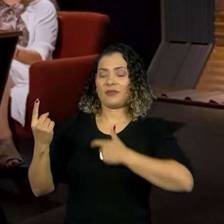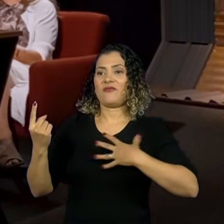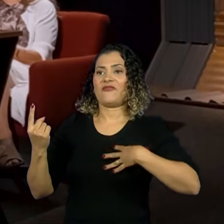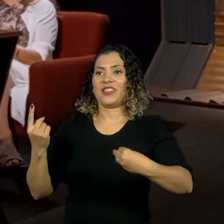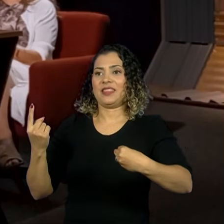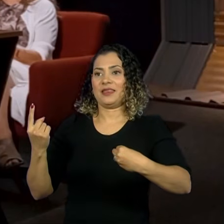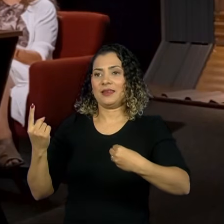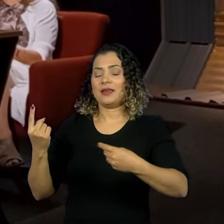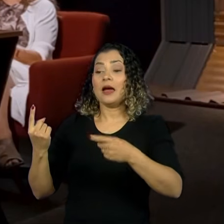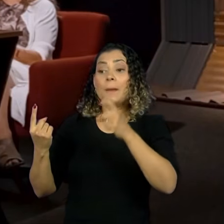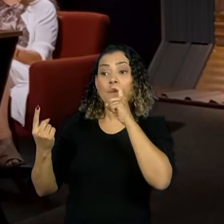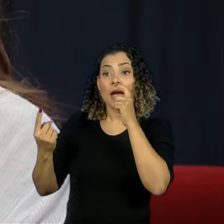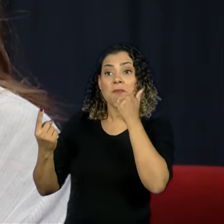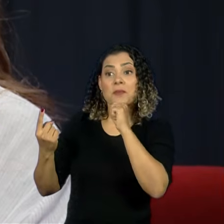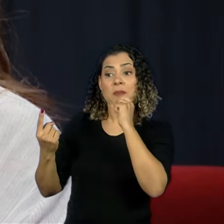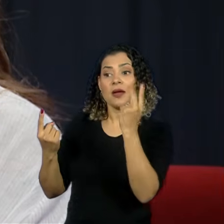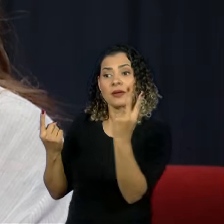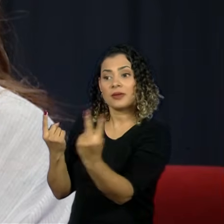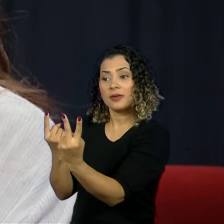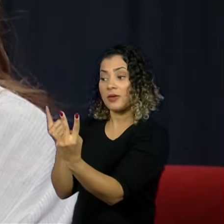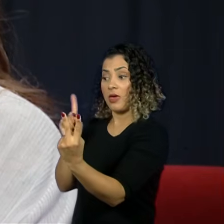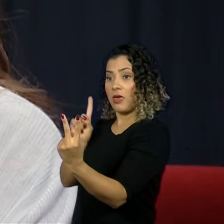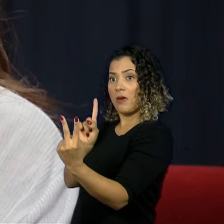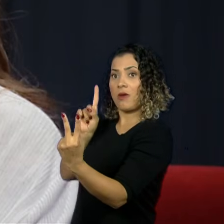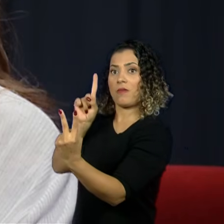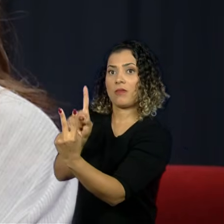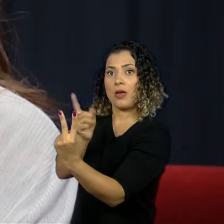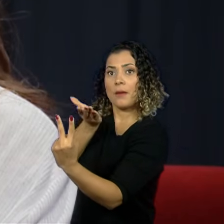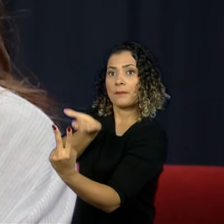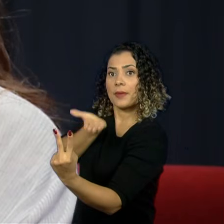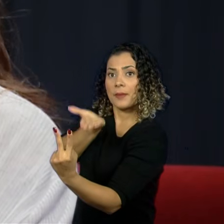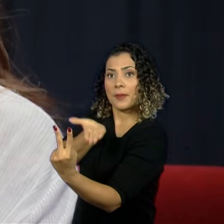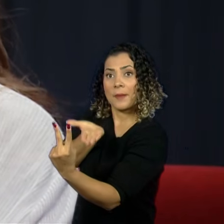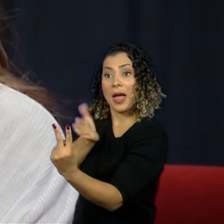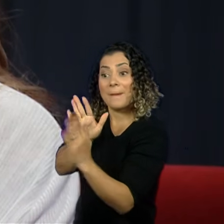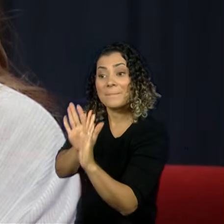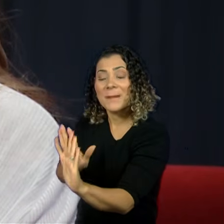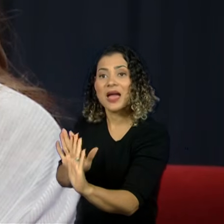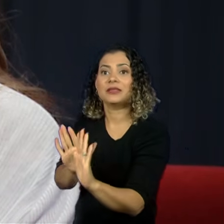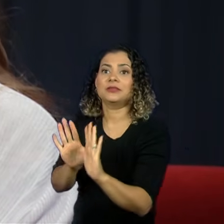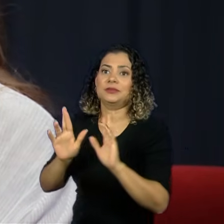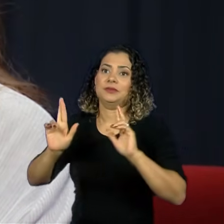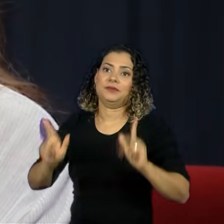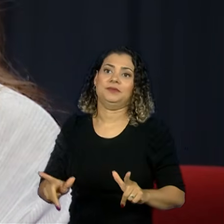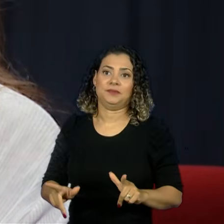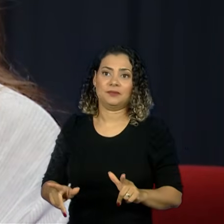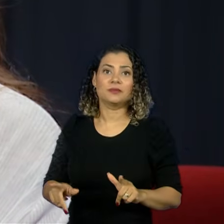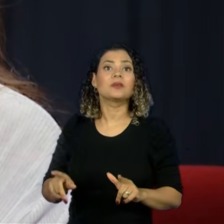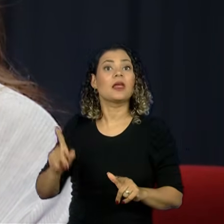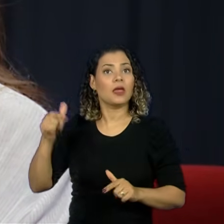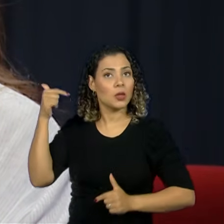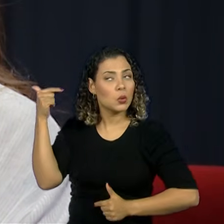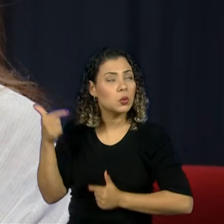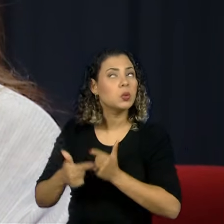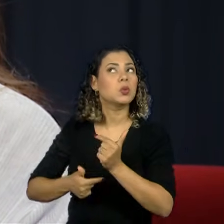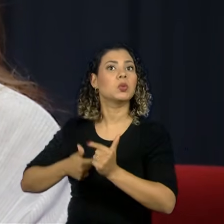se confundir, eles podem se complementar. E isso é muito